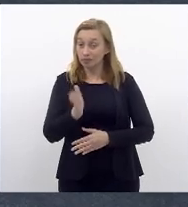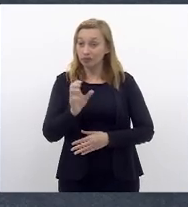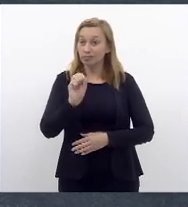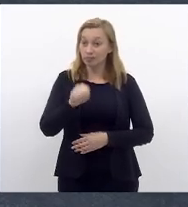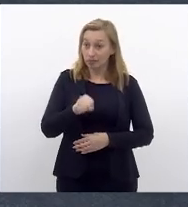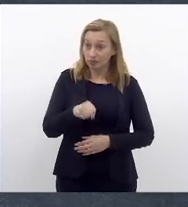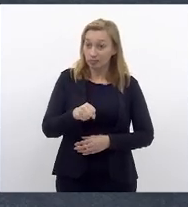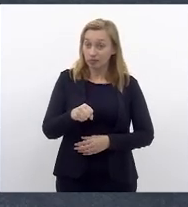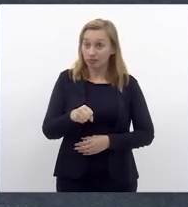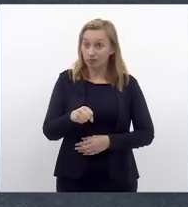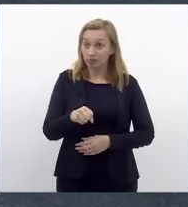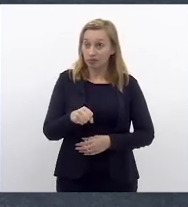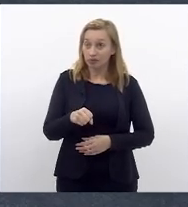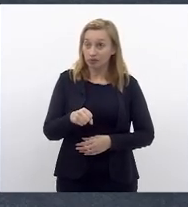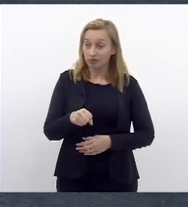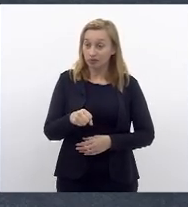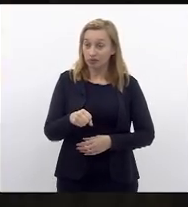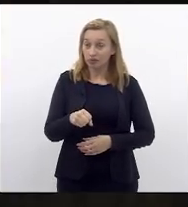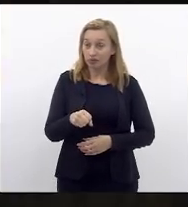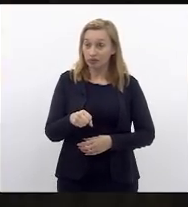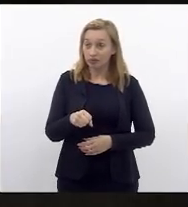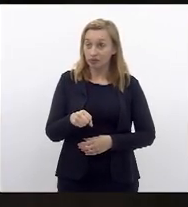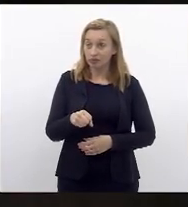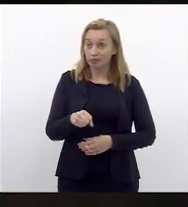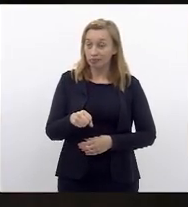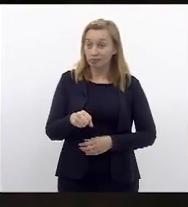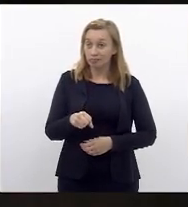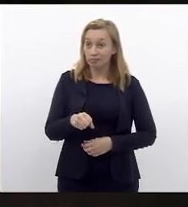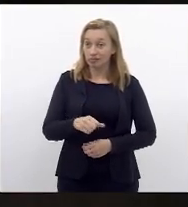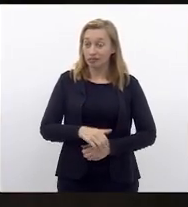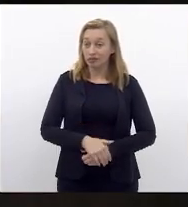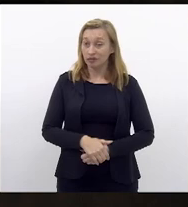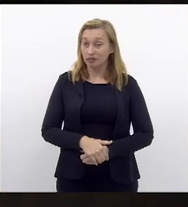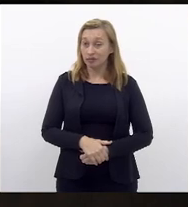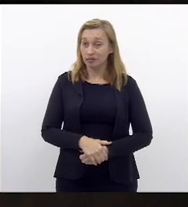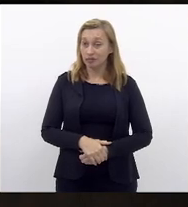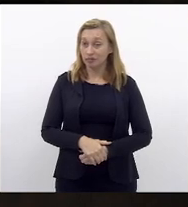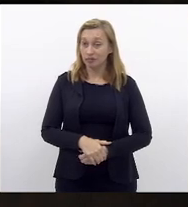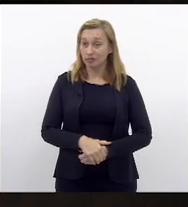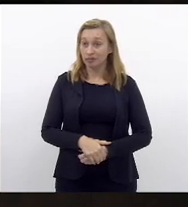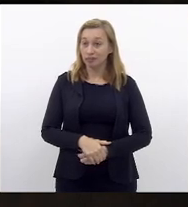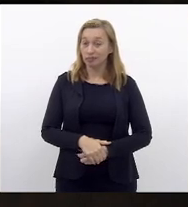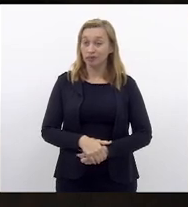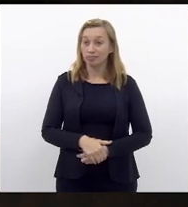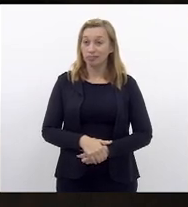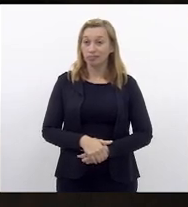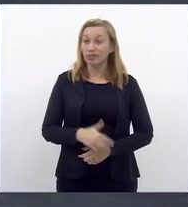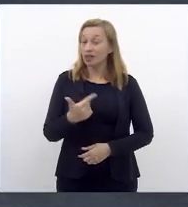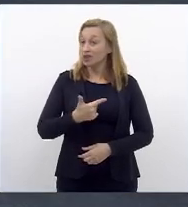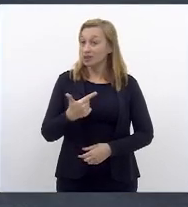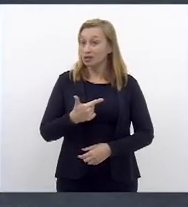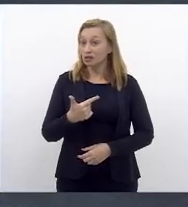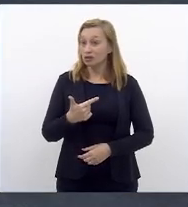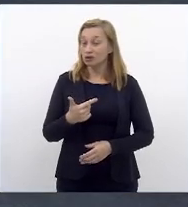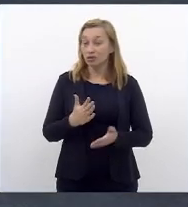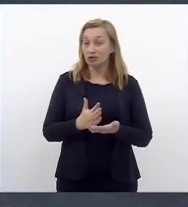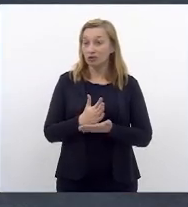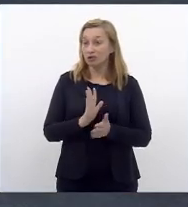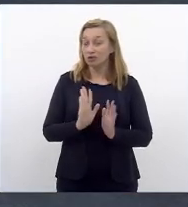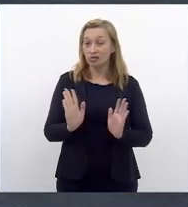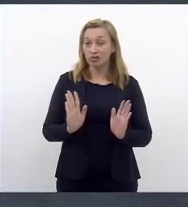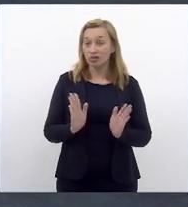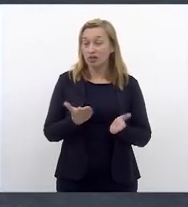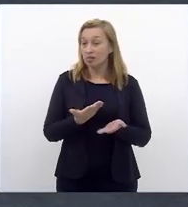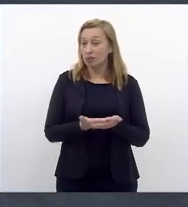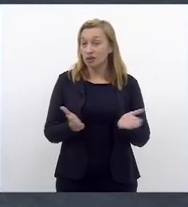sim. Deputado porque... Dionísio Lins, vota sim. Na segunda, na primeira matéria não é mais possível. Quero dizer... Matéria vencida. Vossa